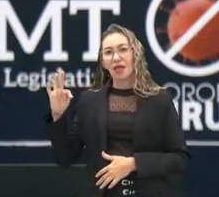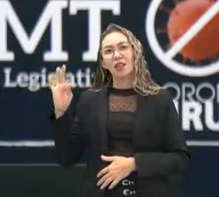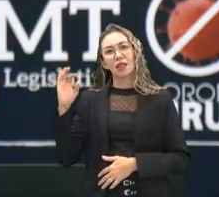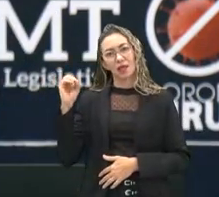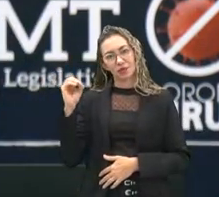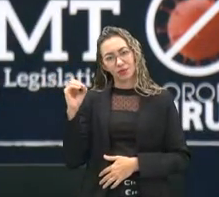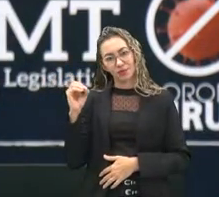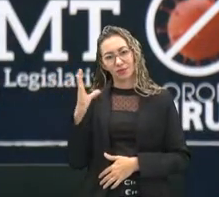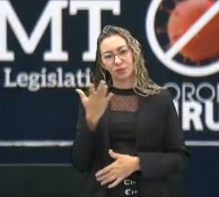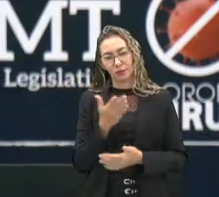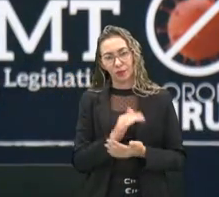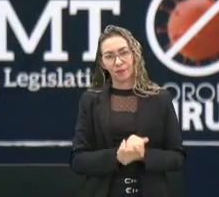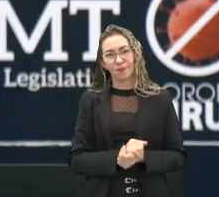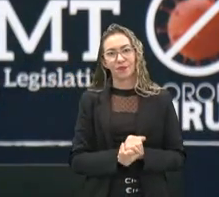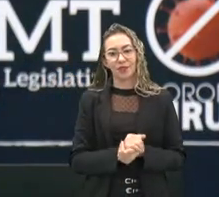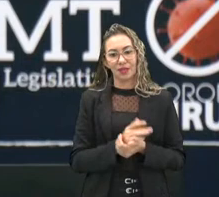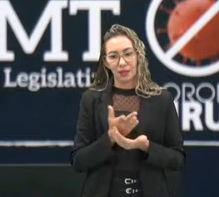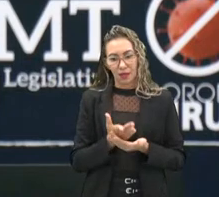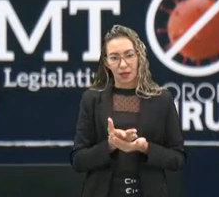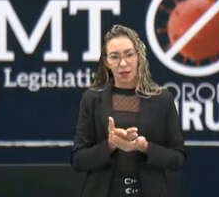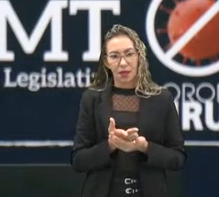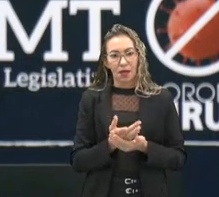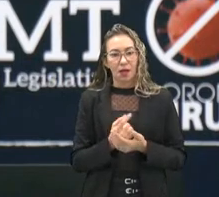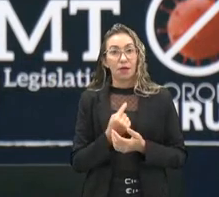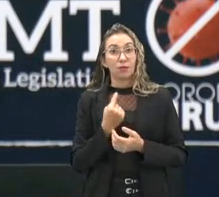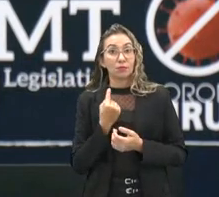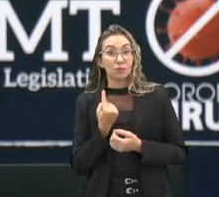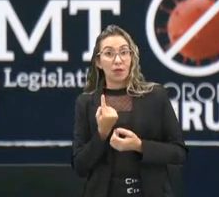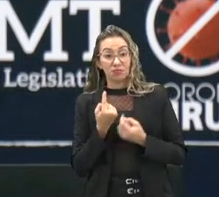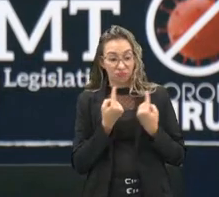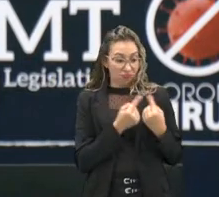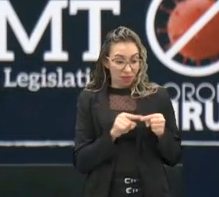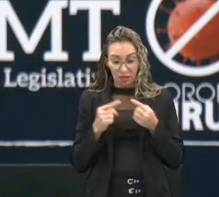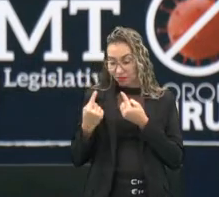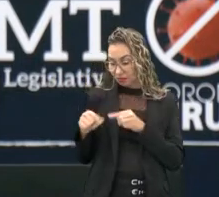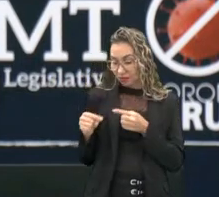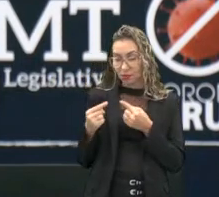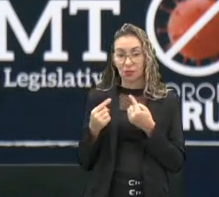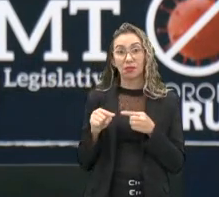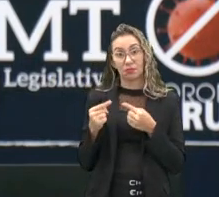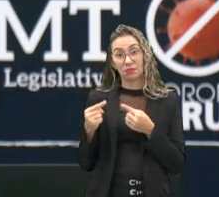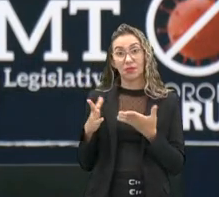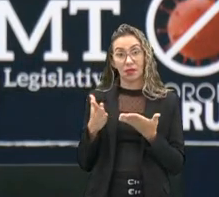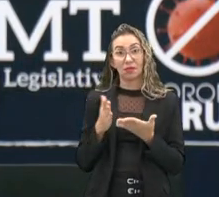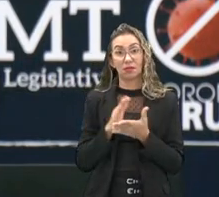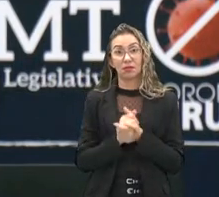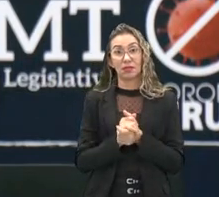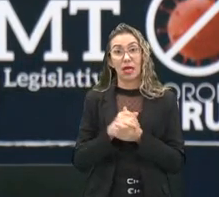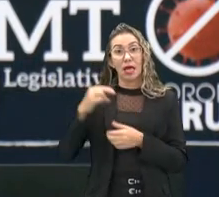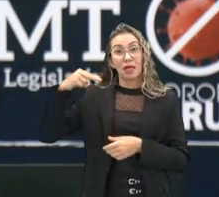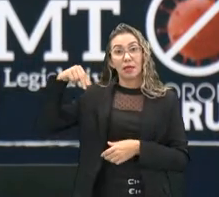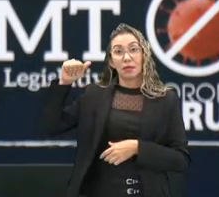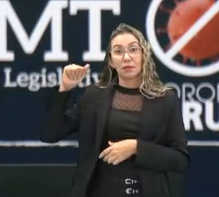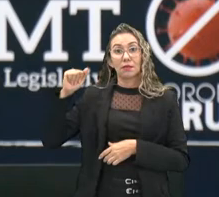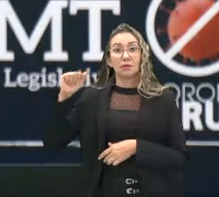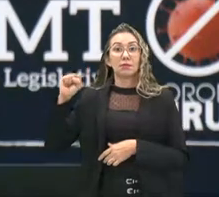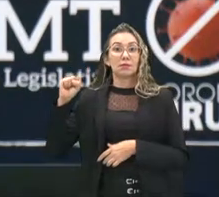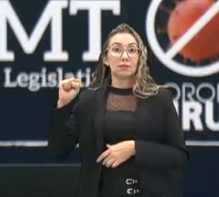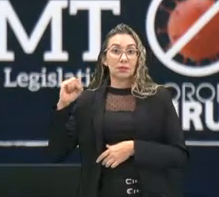Nasser e outros o atacavam, e especialmente quando o Nasser lança o livro Falta Alguém em